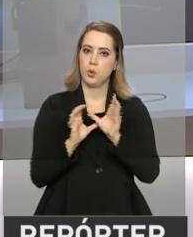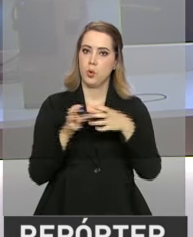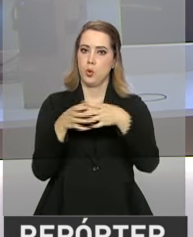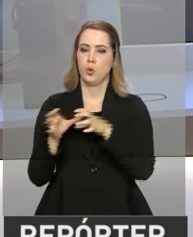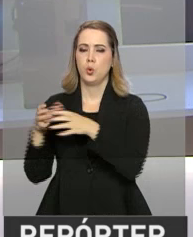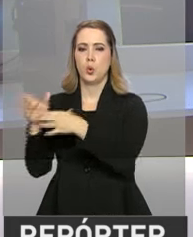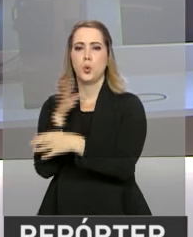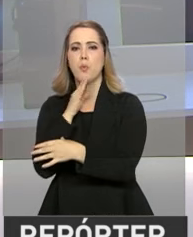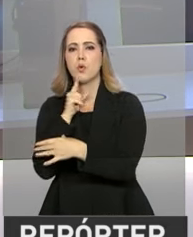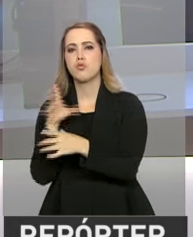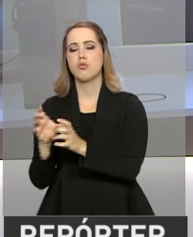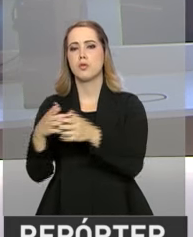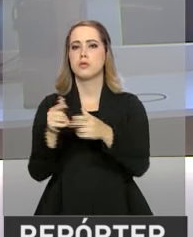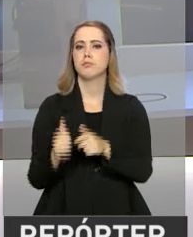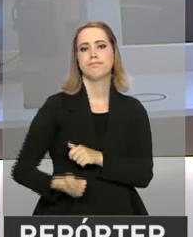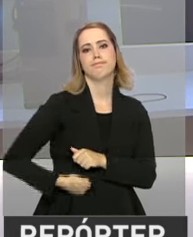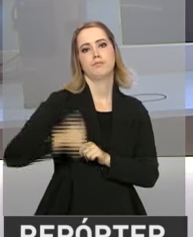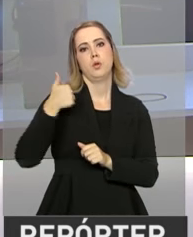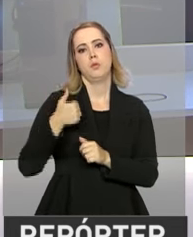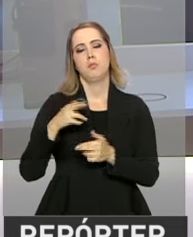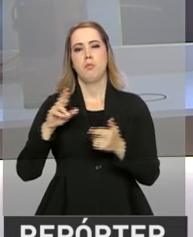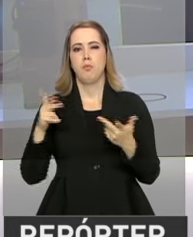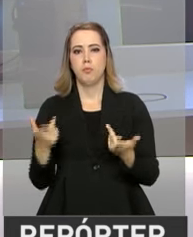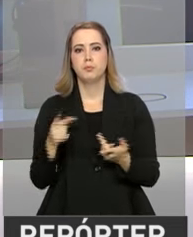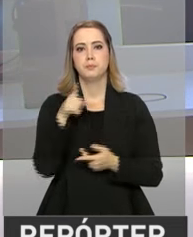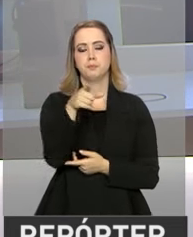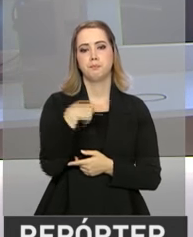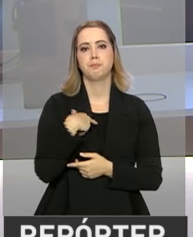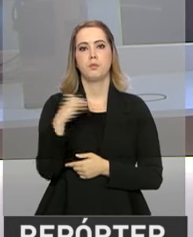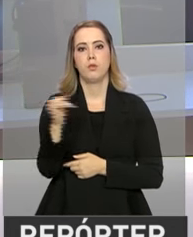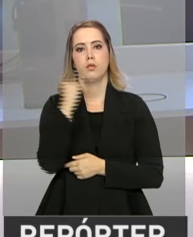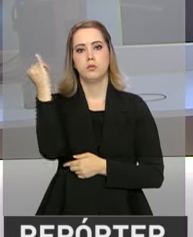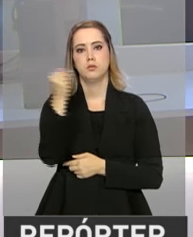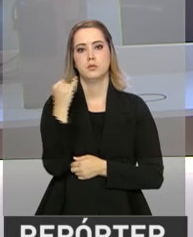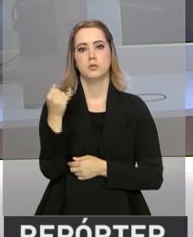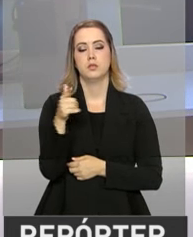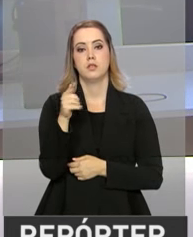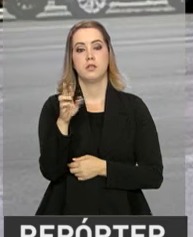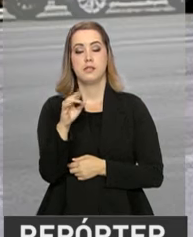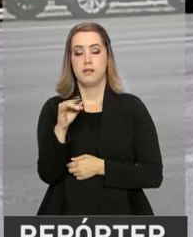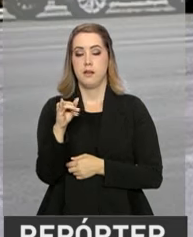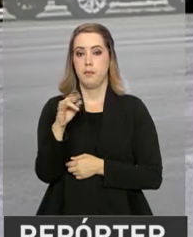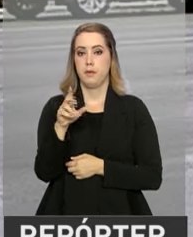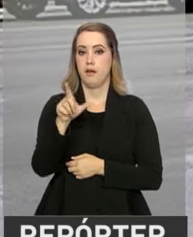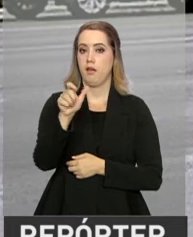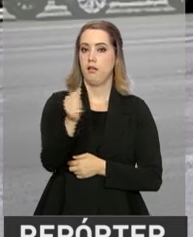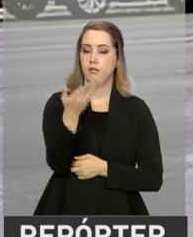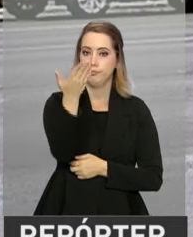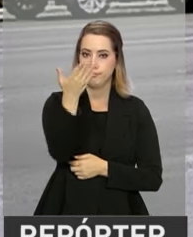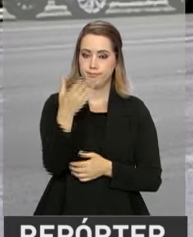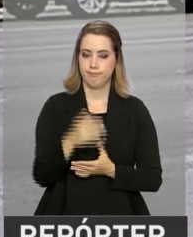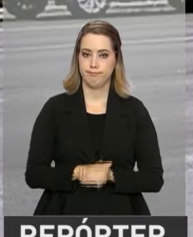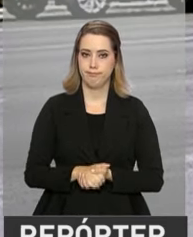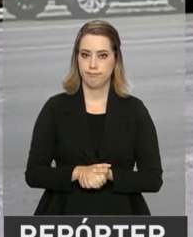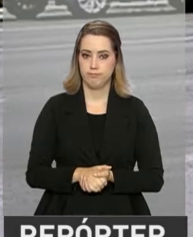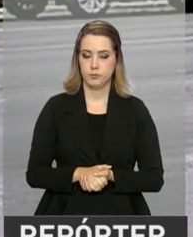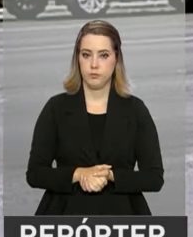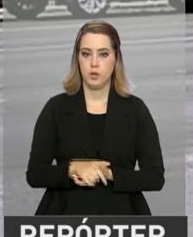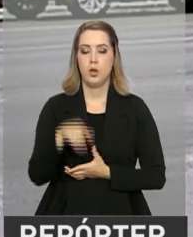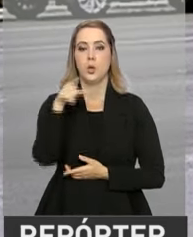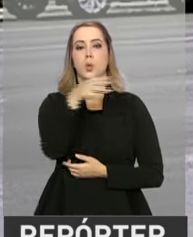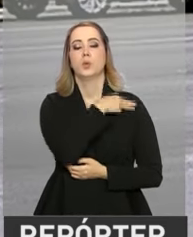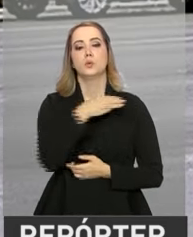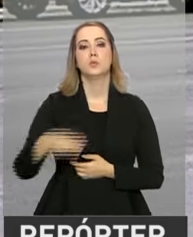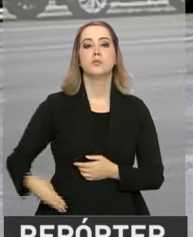e tenham mais flexibilidade. Quem tem as informações é a repórter Gabriela Noronha. Segundo o ministro da educação,